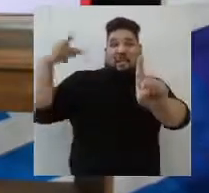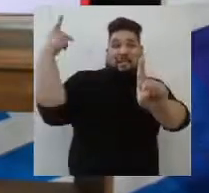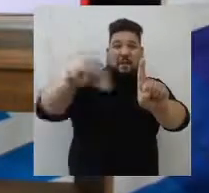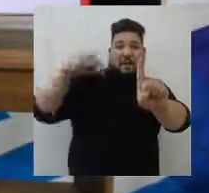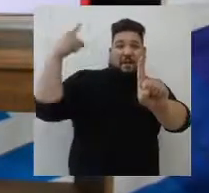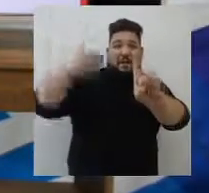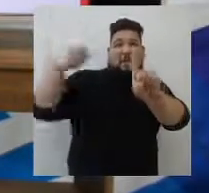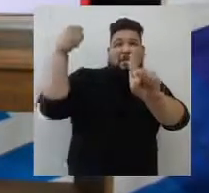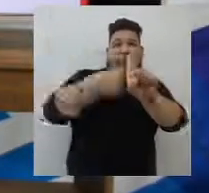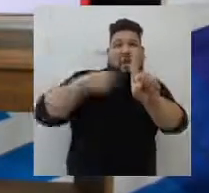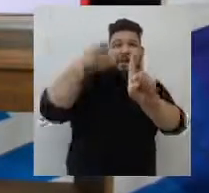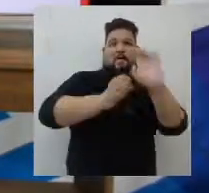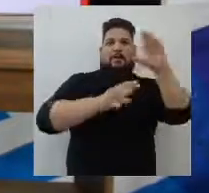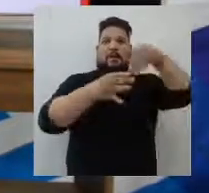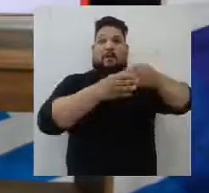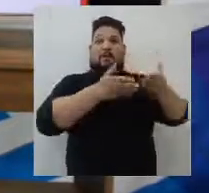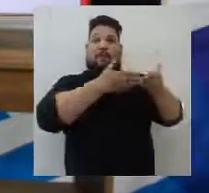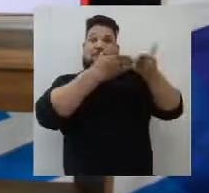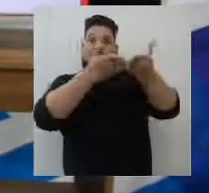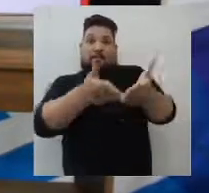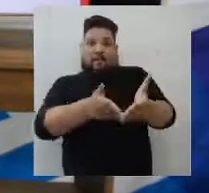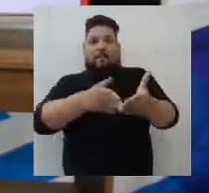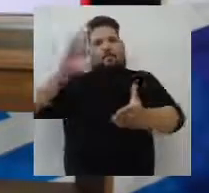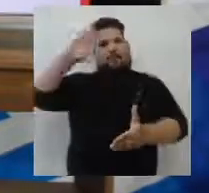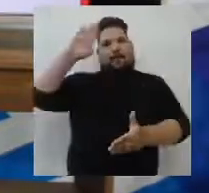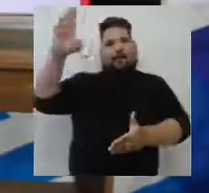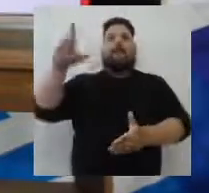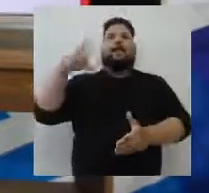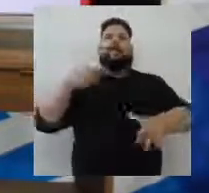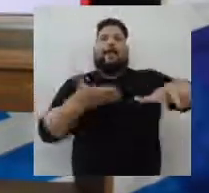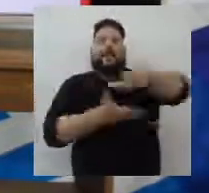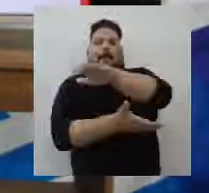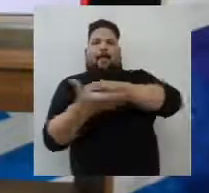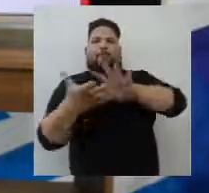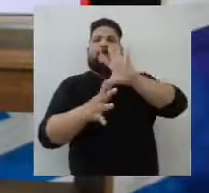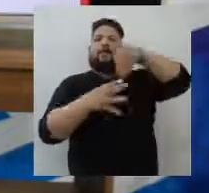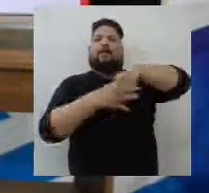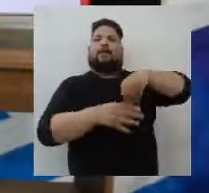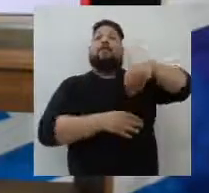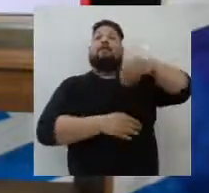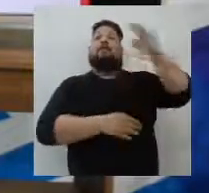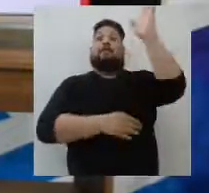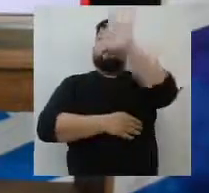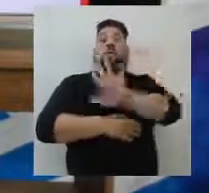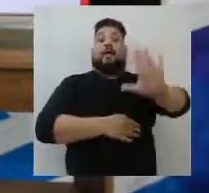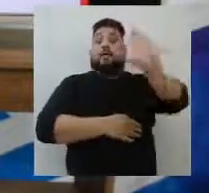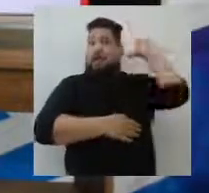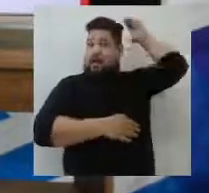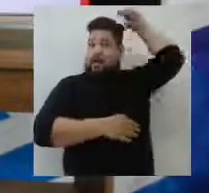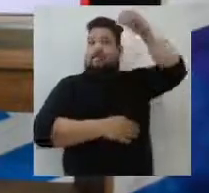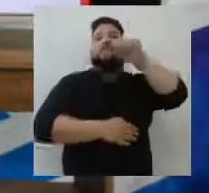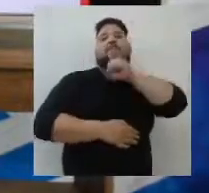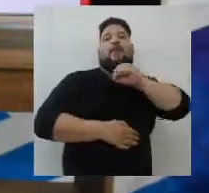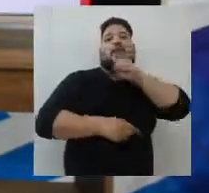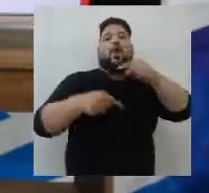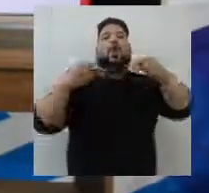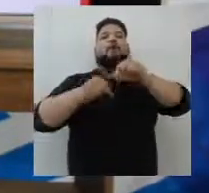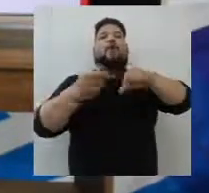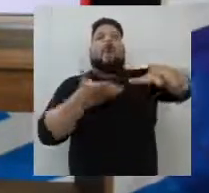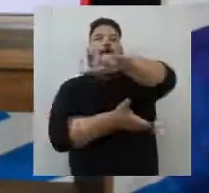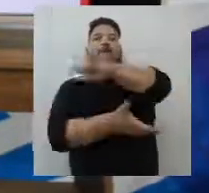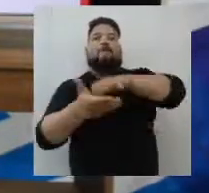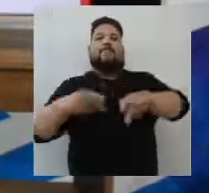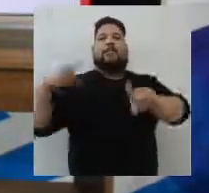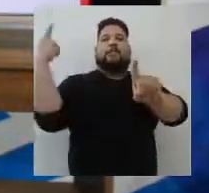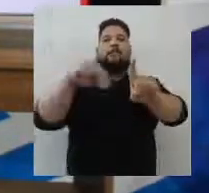inclusive, gerar uma das revoltas da República, da República Velha, chamada de Revolta da Chibata.